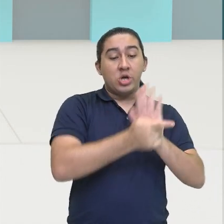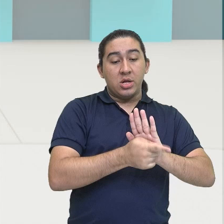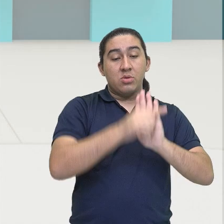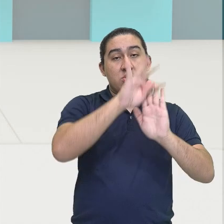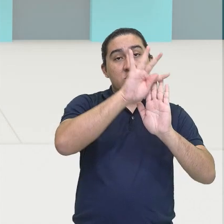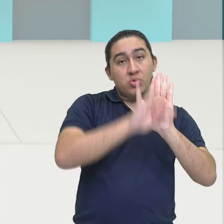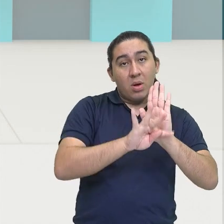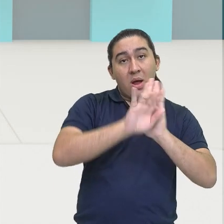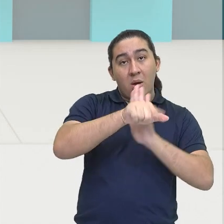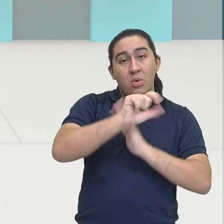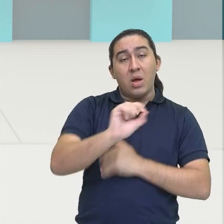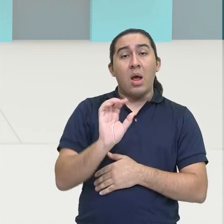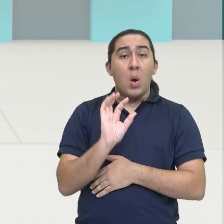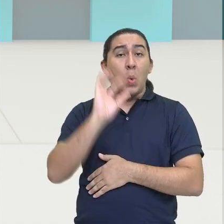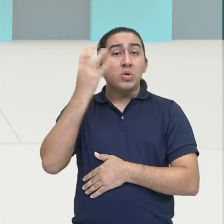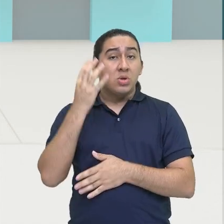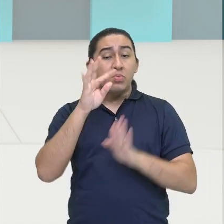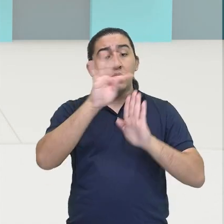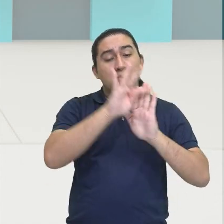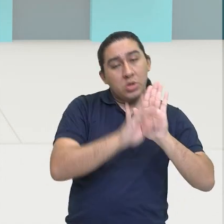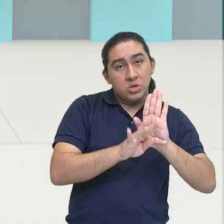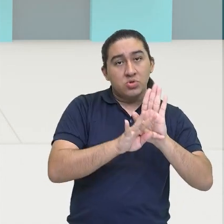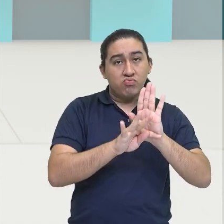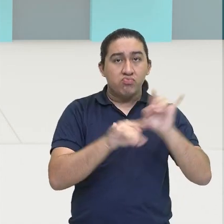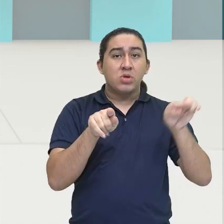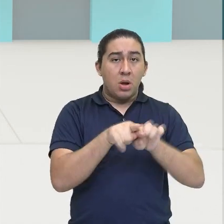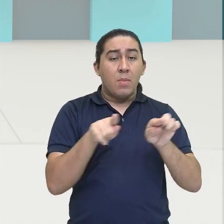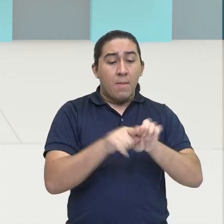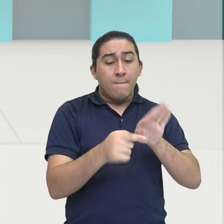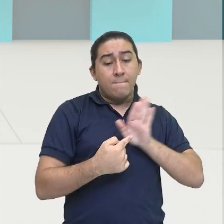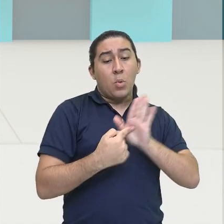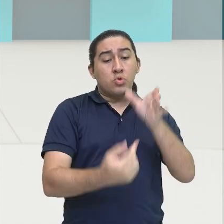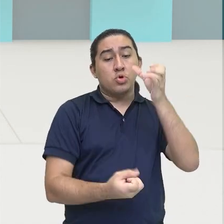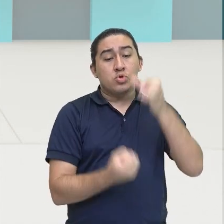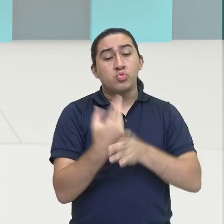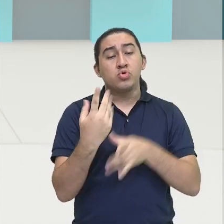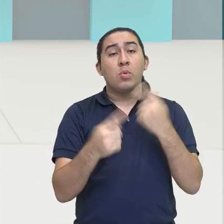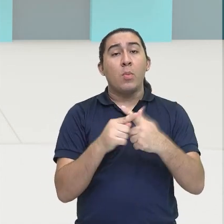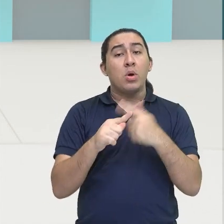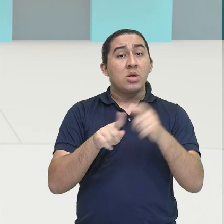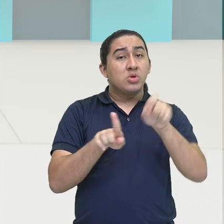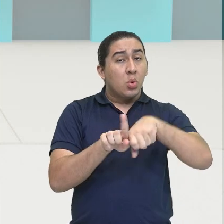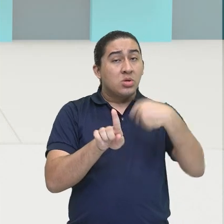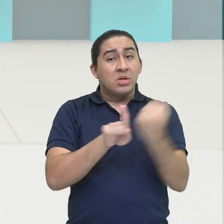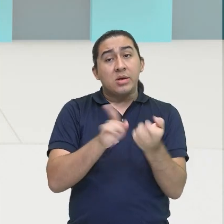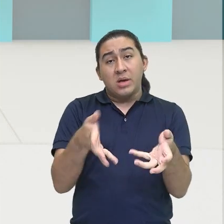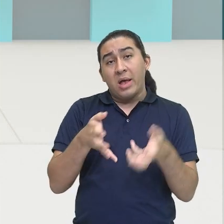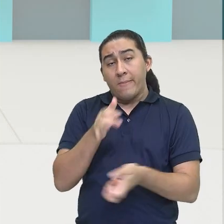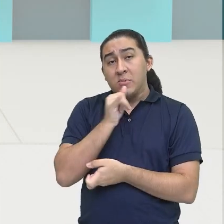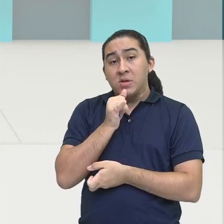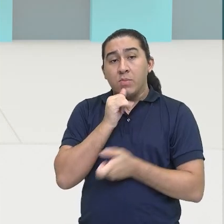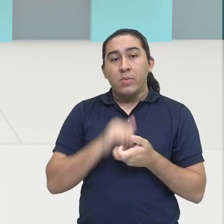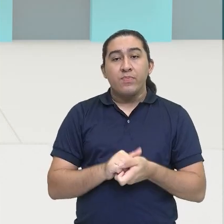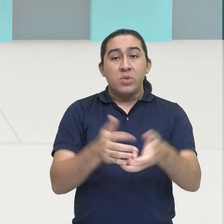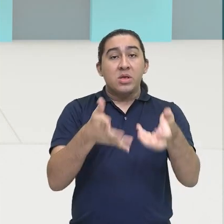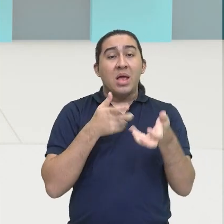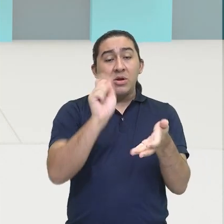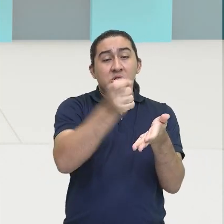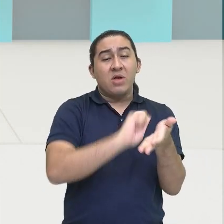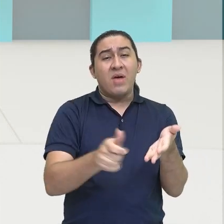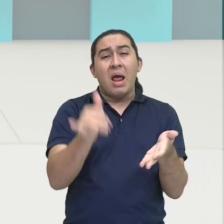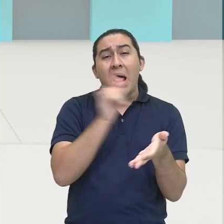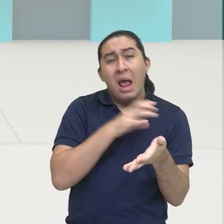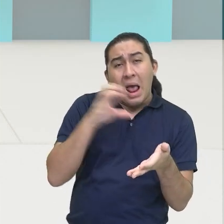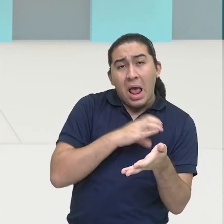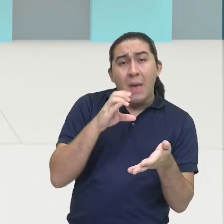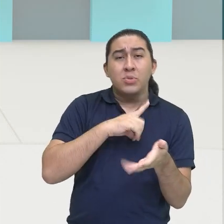são situações, são textos que vão aparecendo por causa da sociedade. Eu quero escrever uma mensagem rápida,